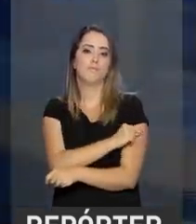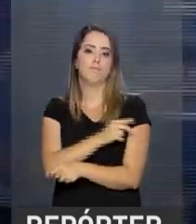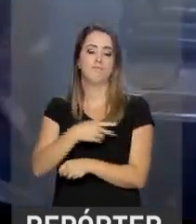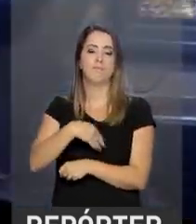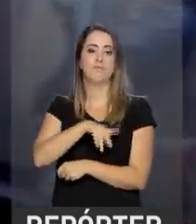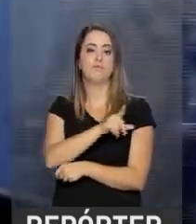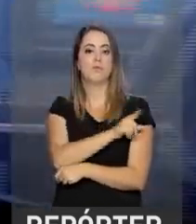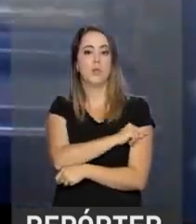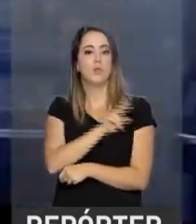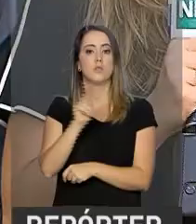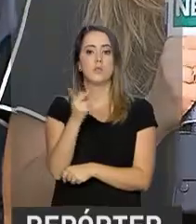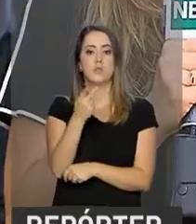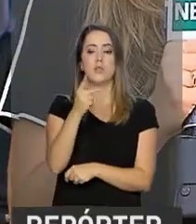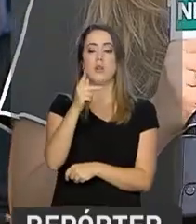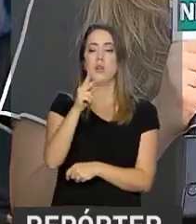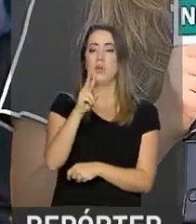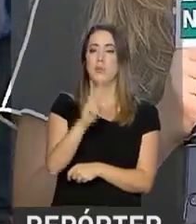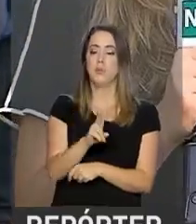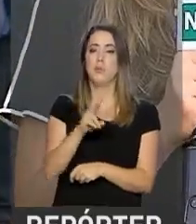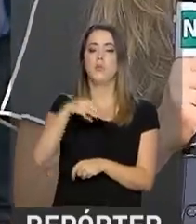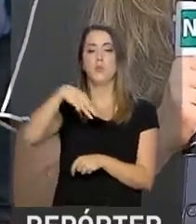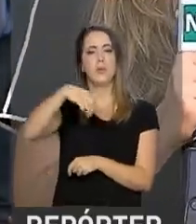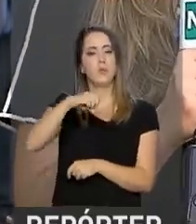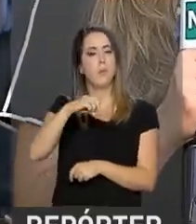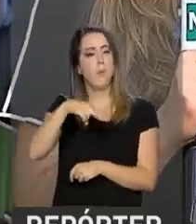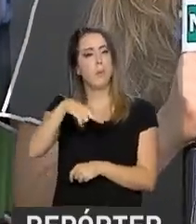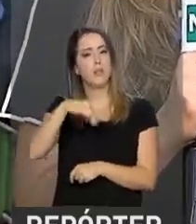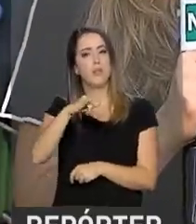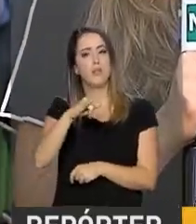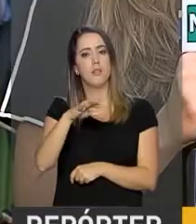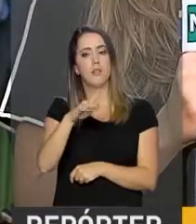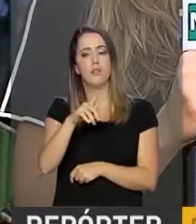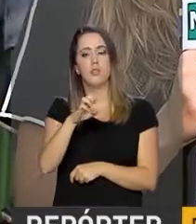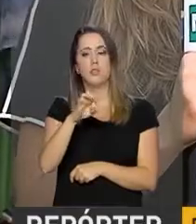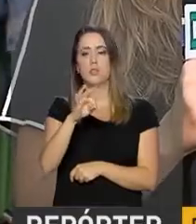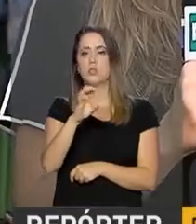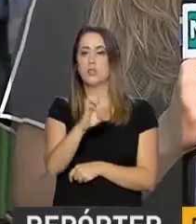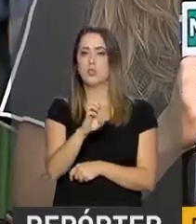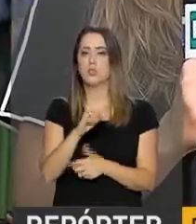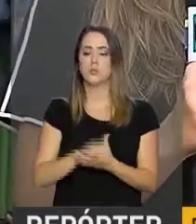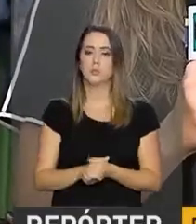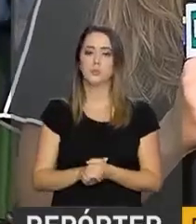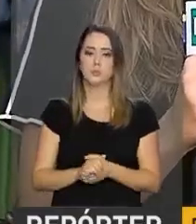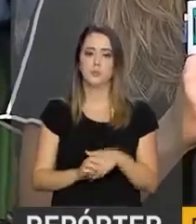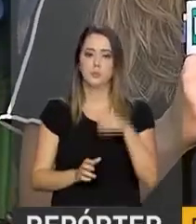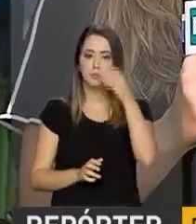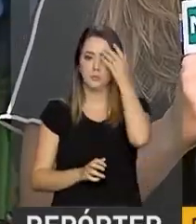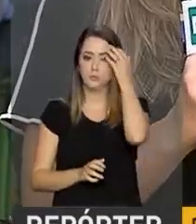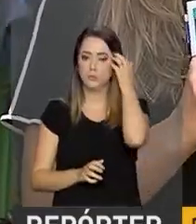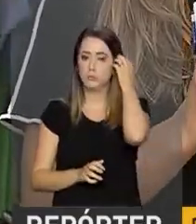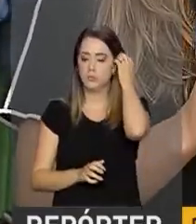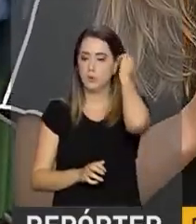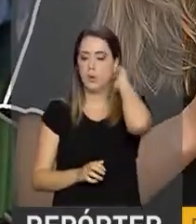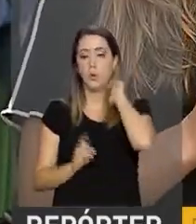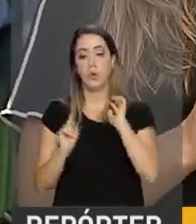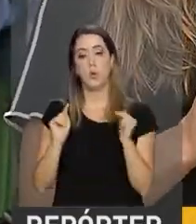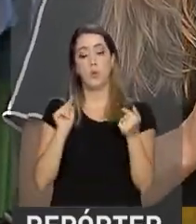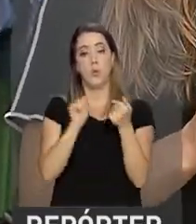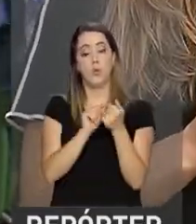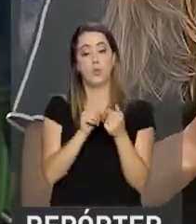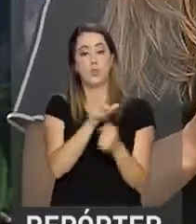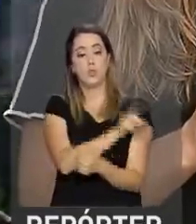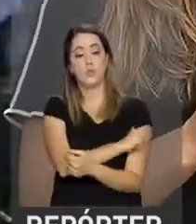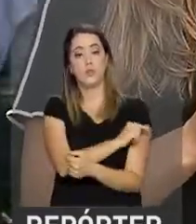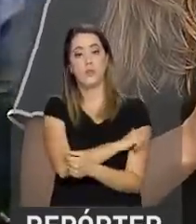e meningite c a meta do governo é vacinar 10 milhões de crianças e adolescentes até o fim do ano e para